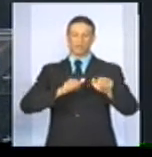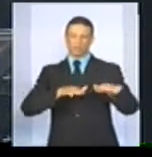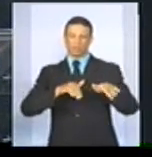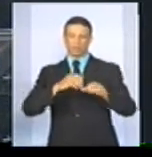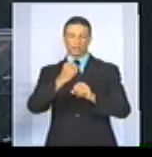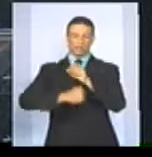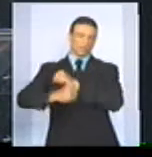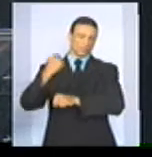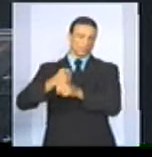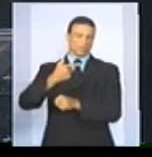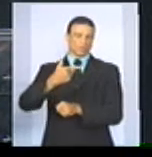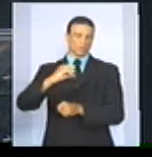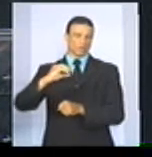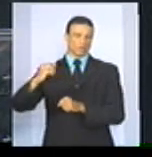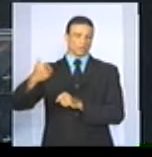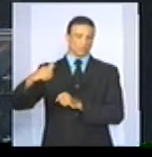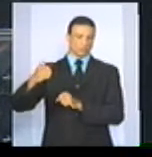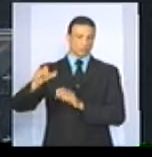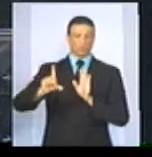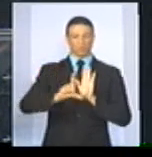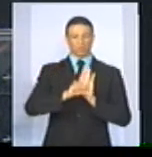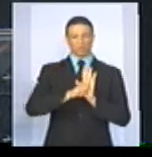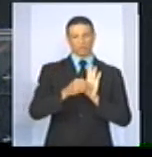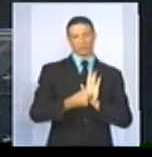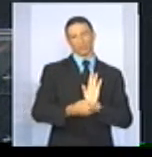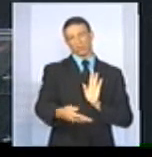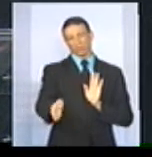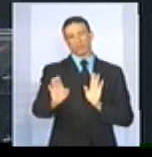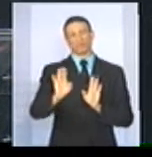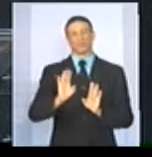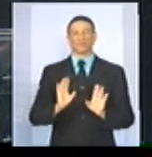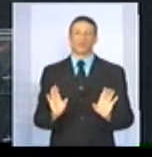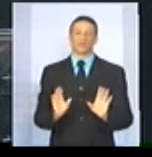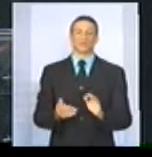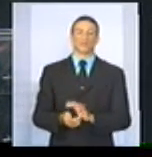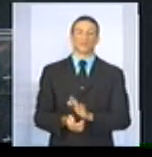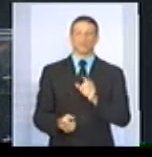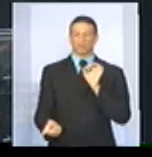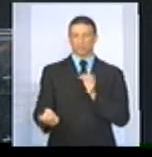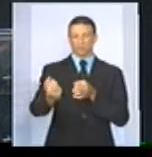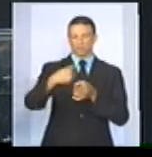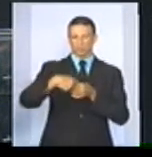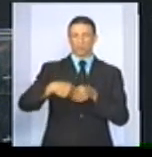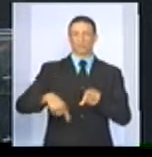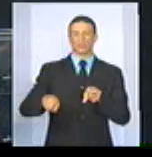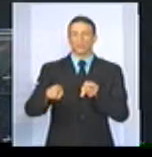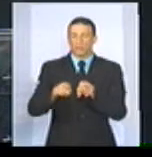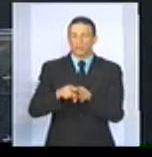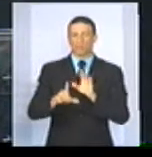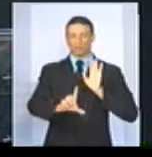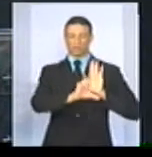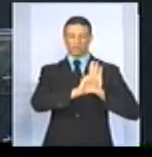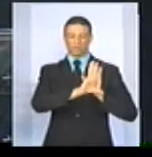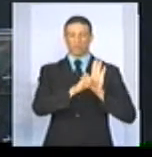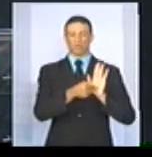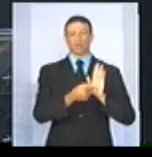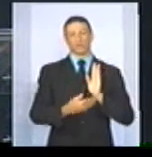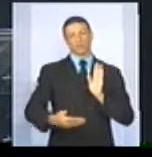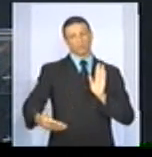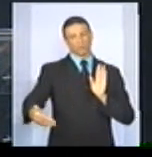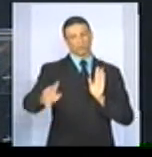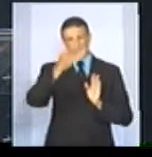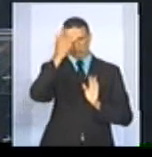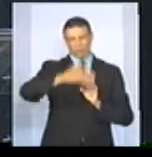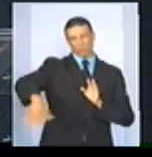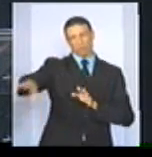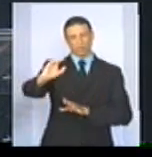essa lei foi promulgada, até esta data, não tem rigorosamente nenhuma relação com a aprovação da própria lei, na medida em que as prestadoras